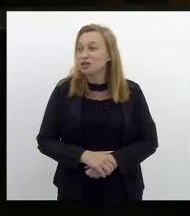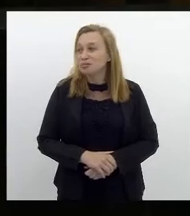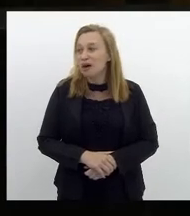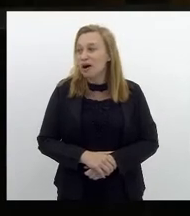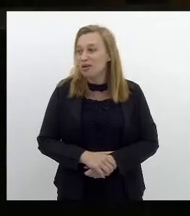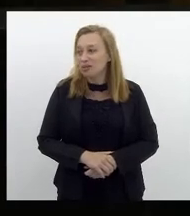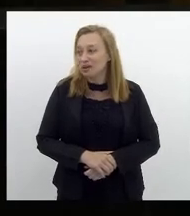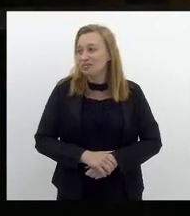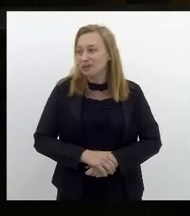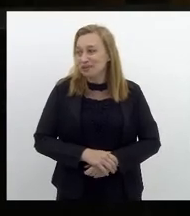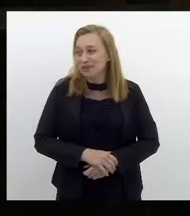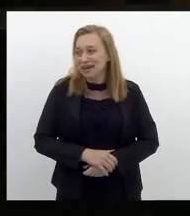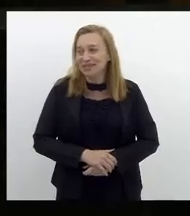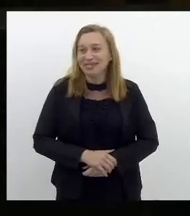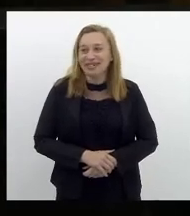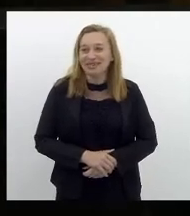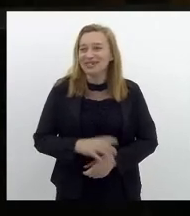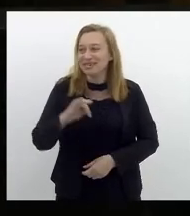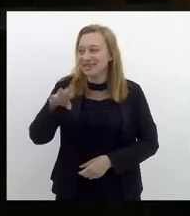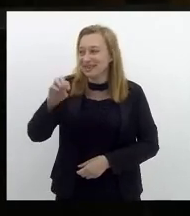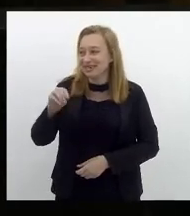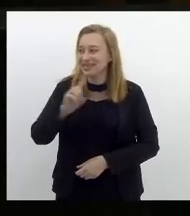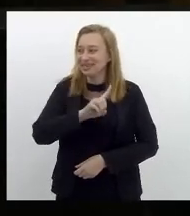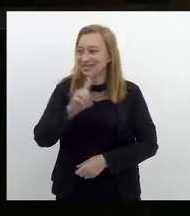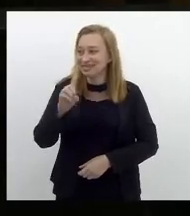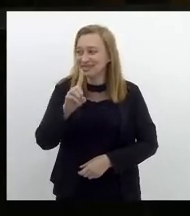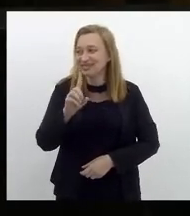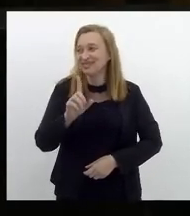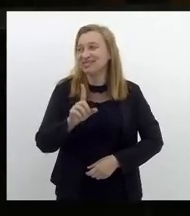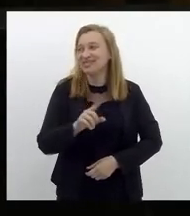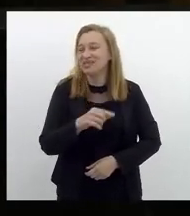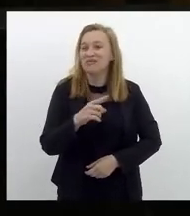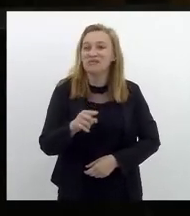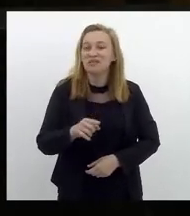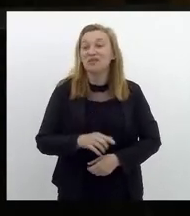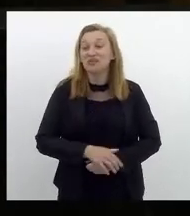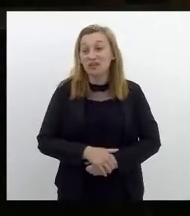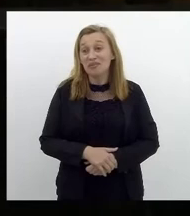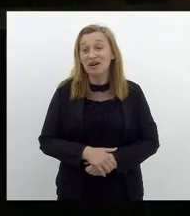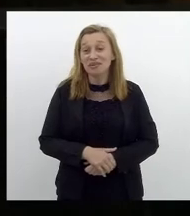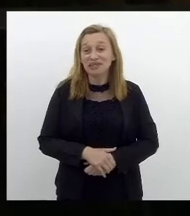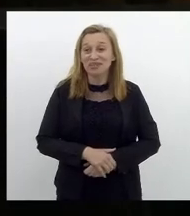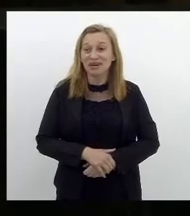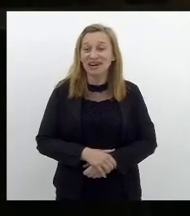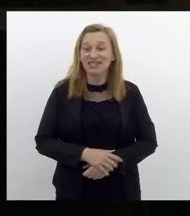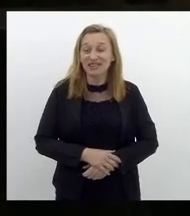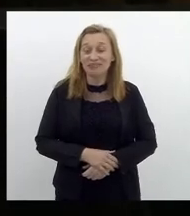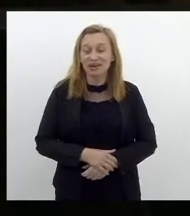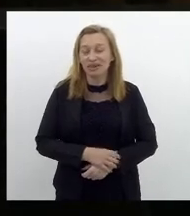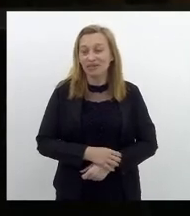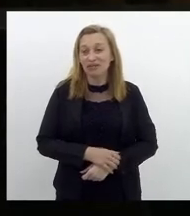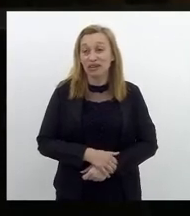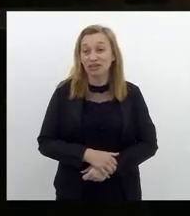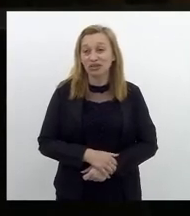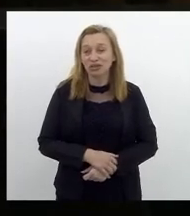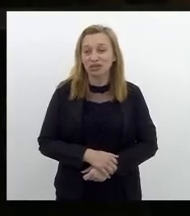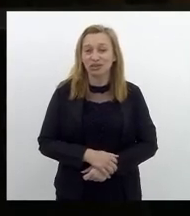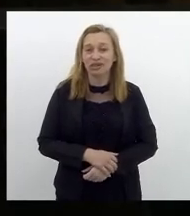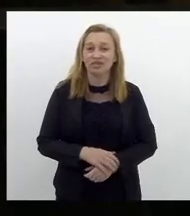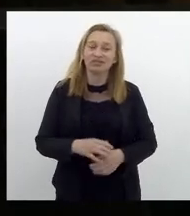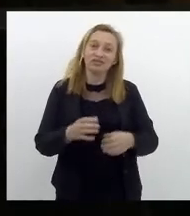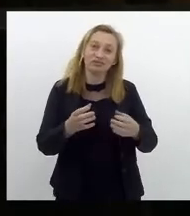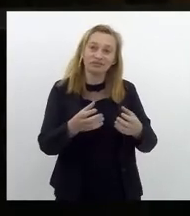triênio não foi extinto para os funcionários